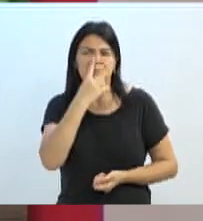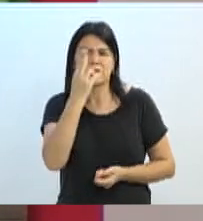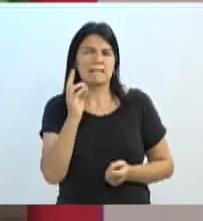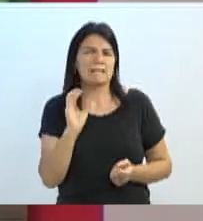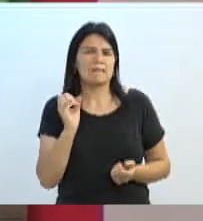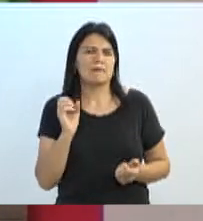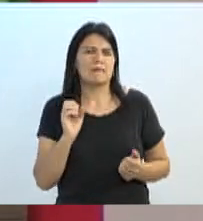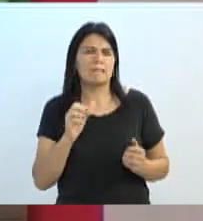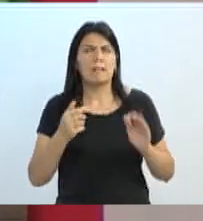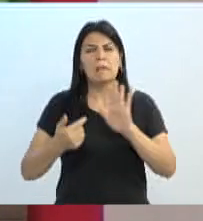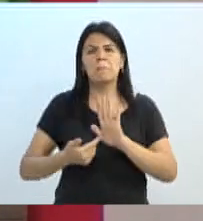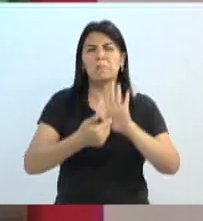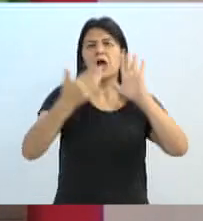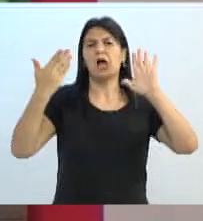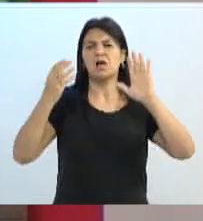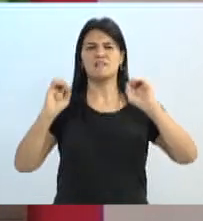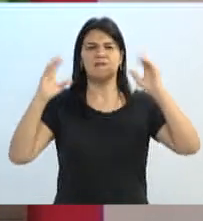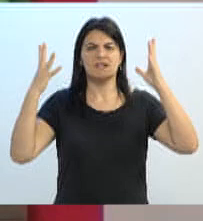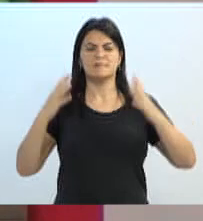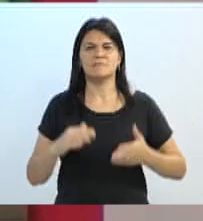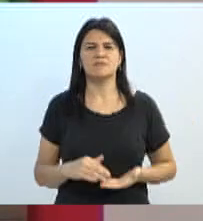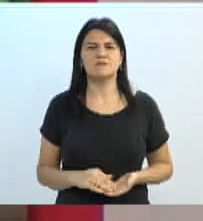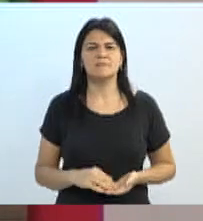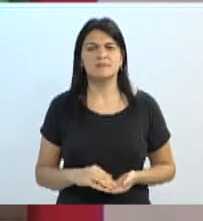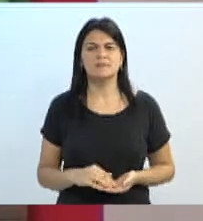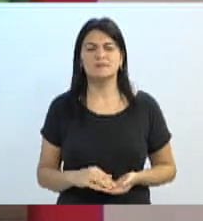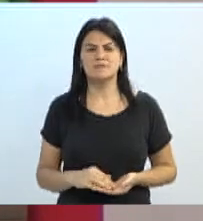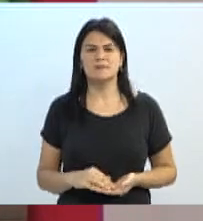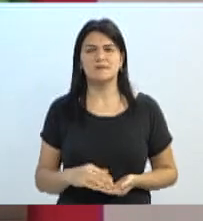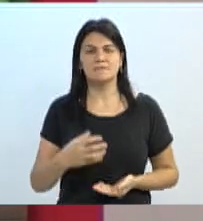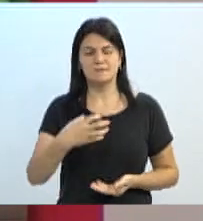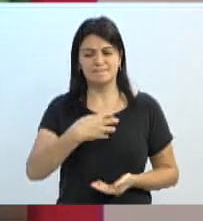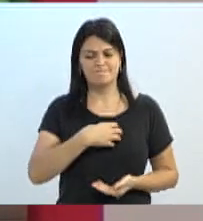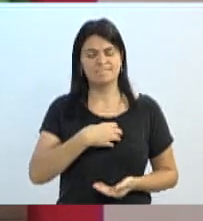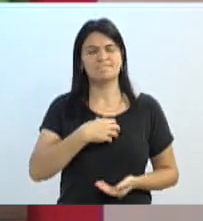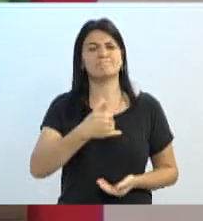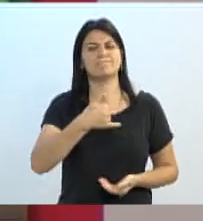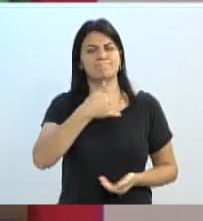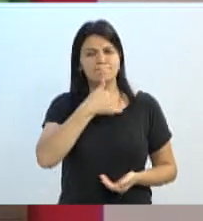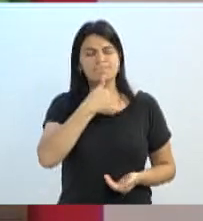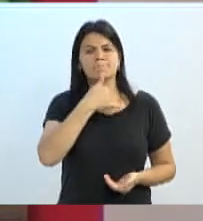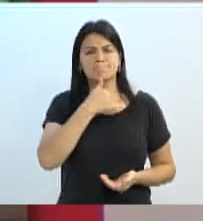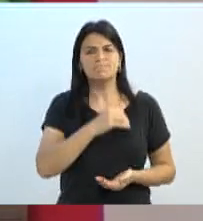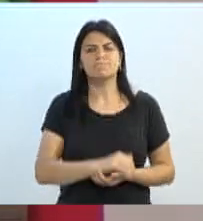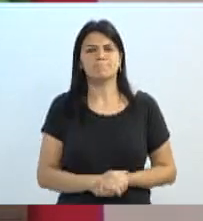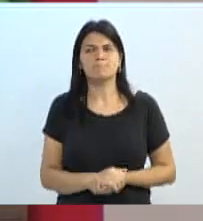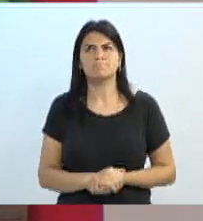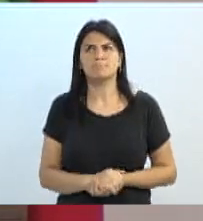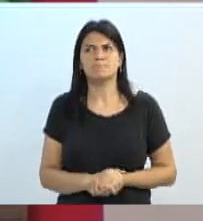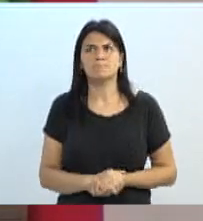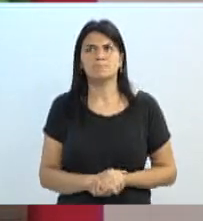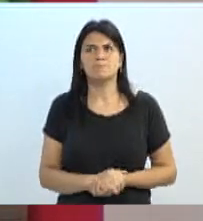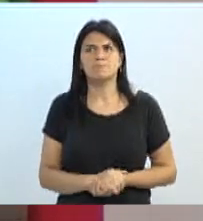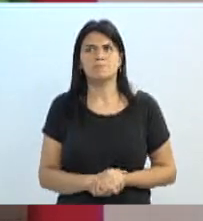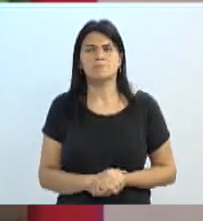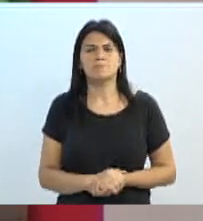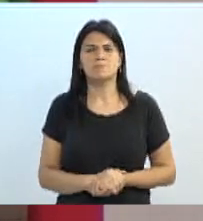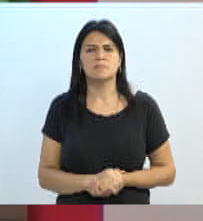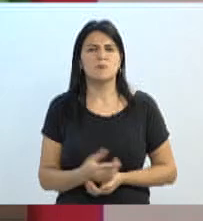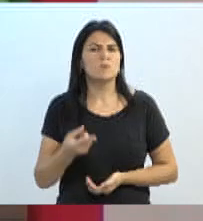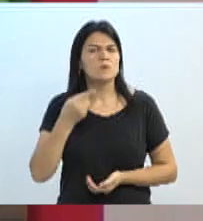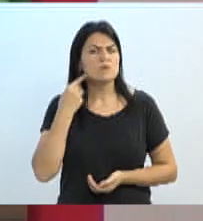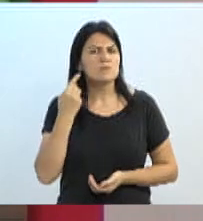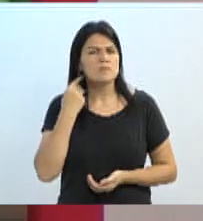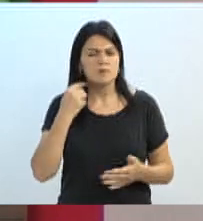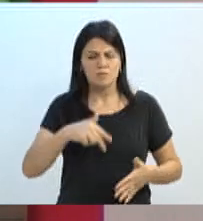nós ouvimos aqui. E eu fiquei muito triste quando o colega líder do governo estava aqui se